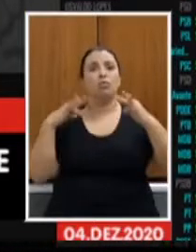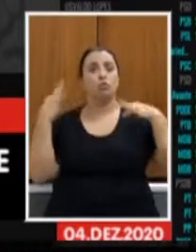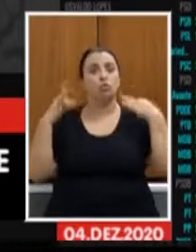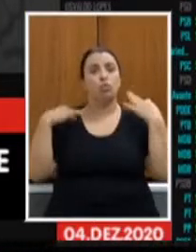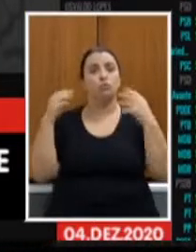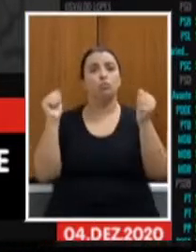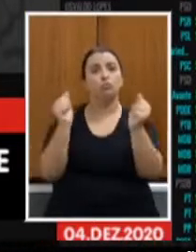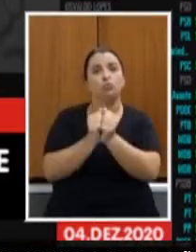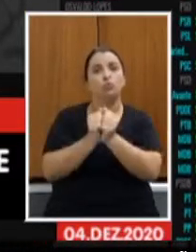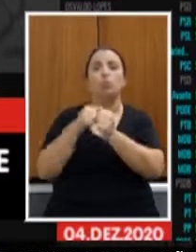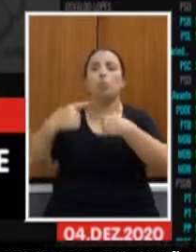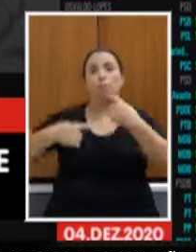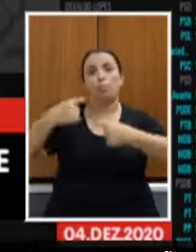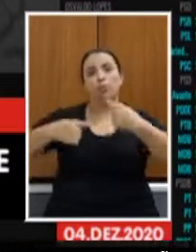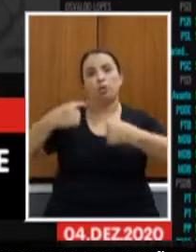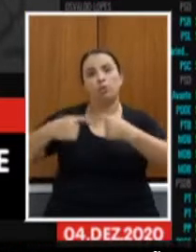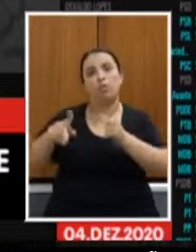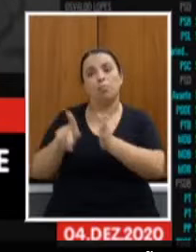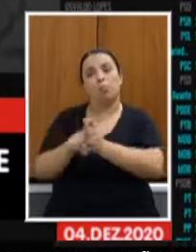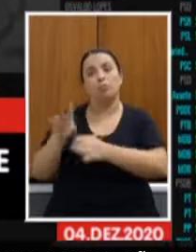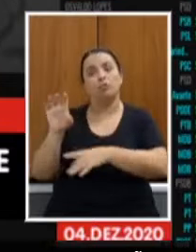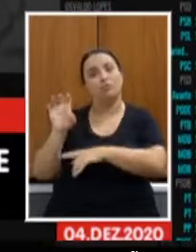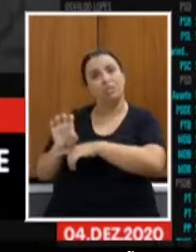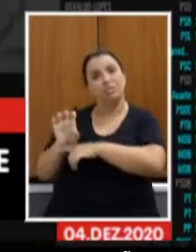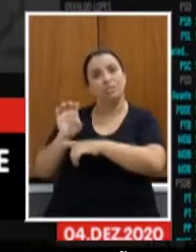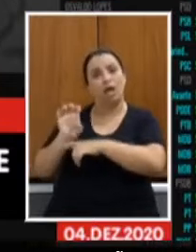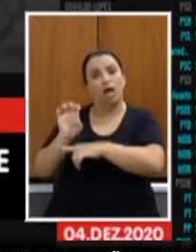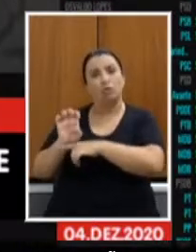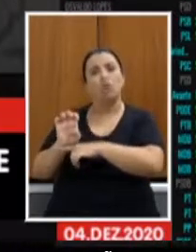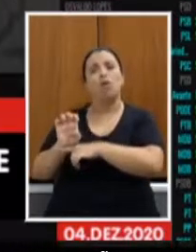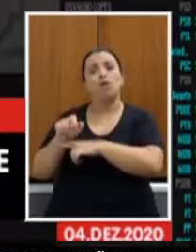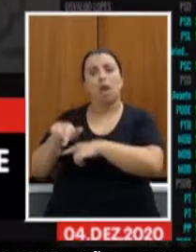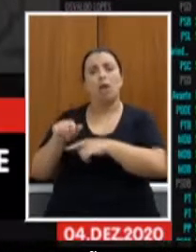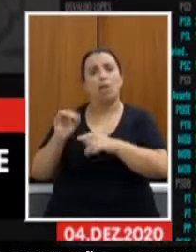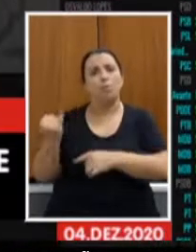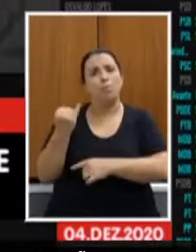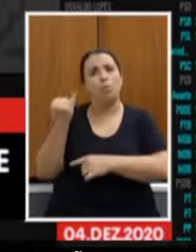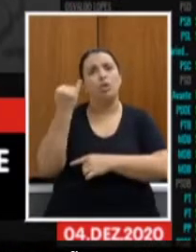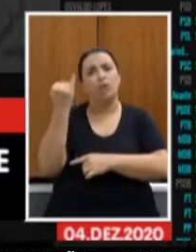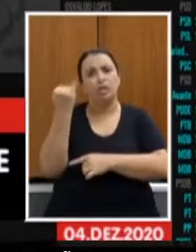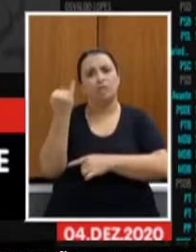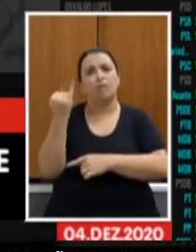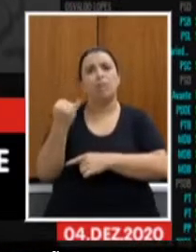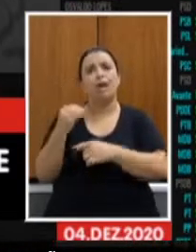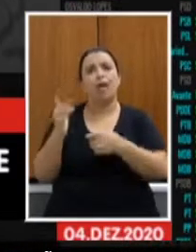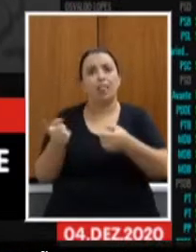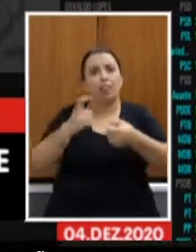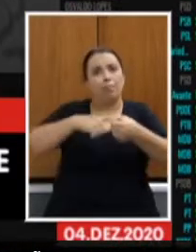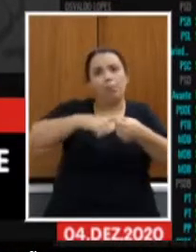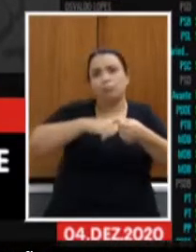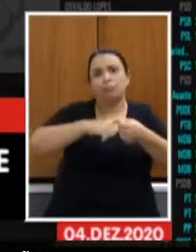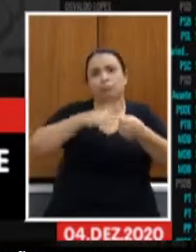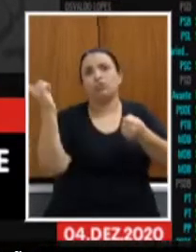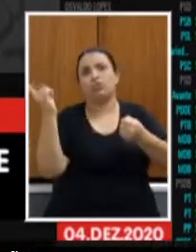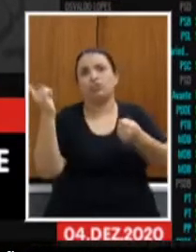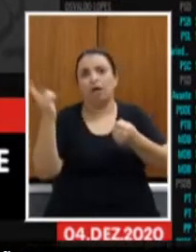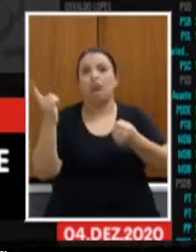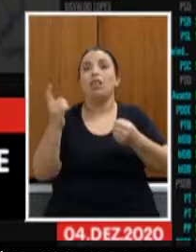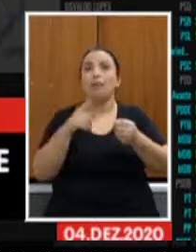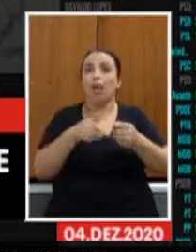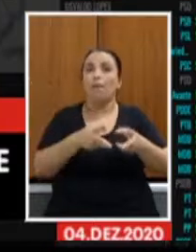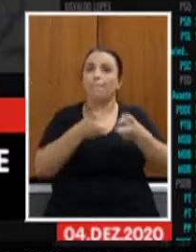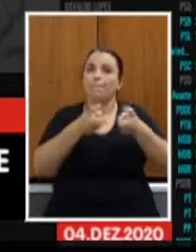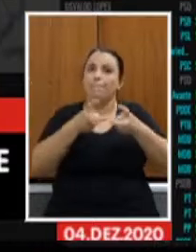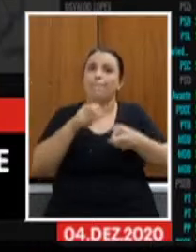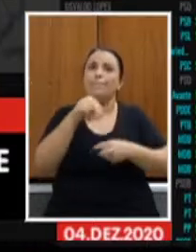Estado para ser uma forma importante de tirar o Estado da dependência econômica da mineração.